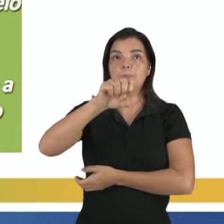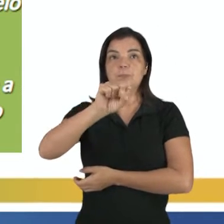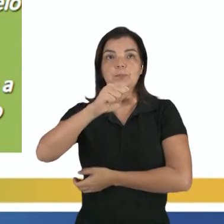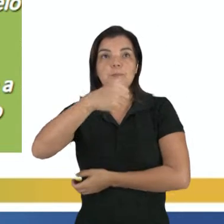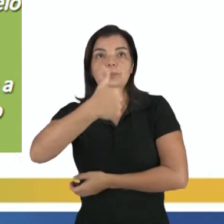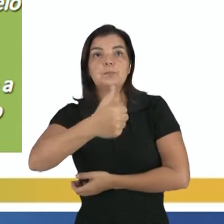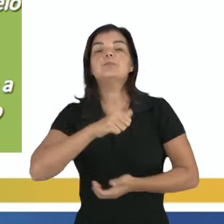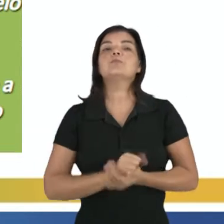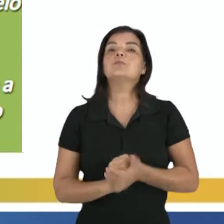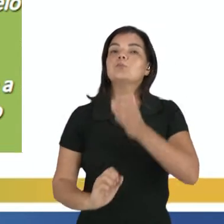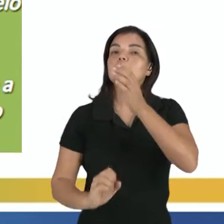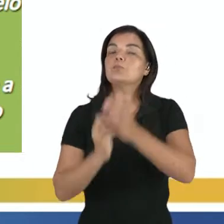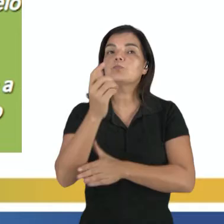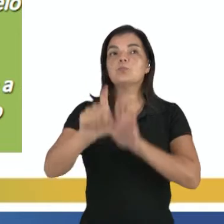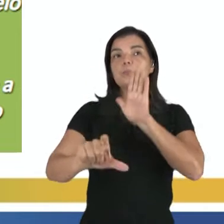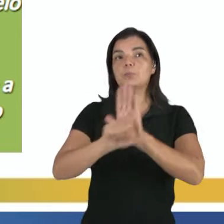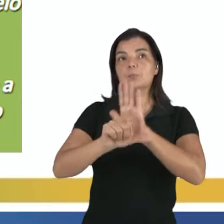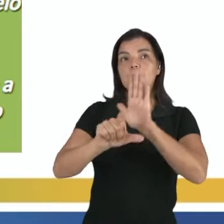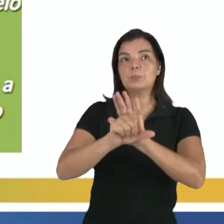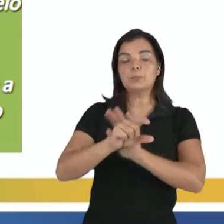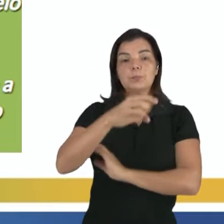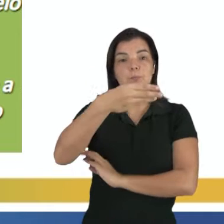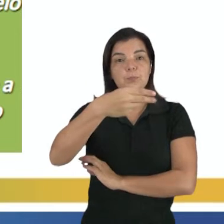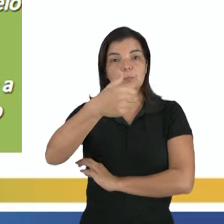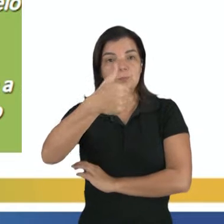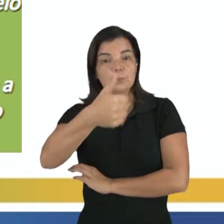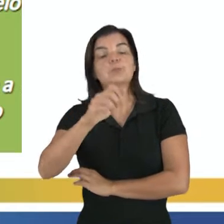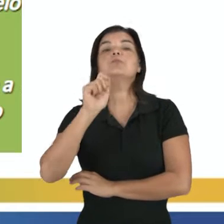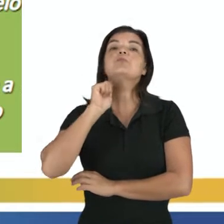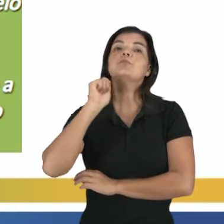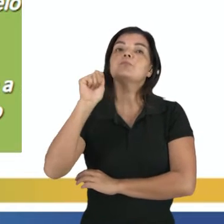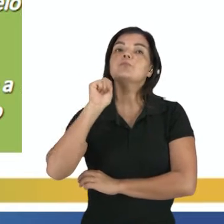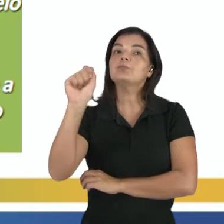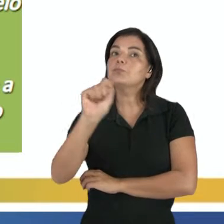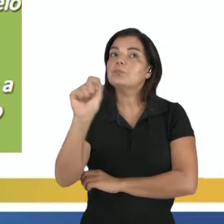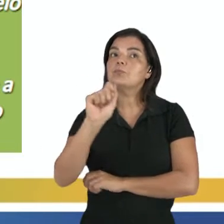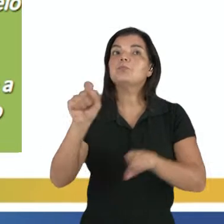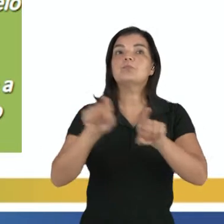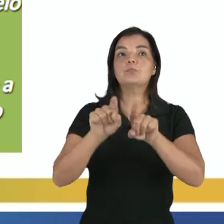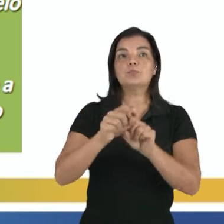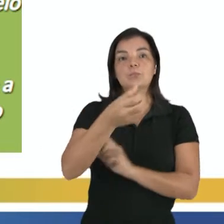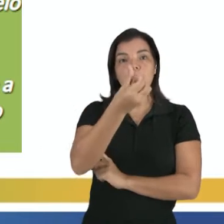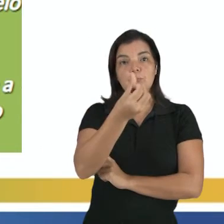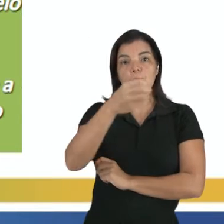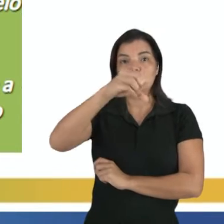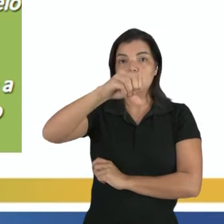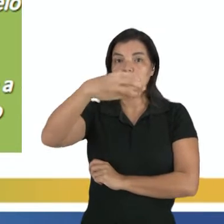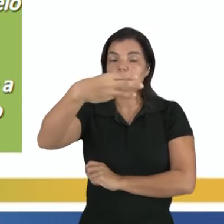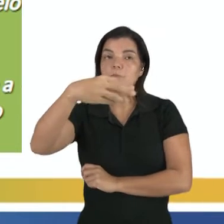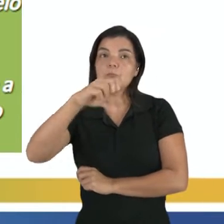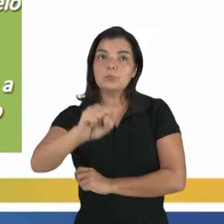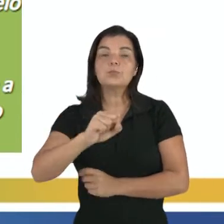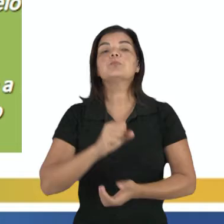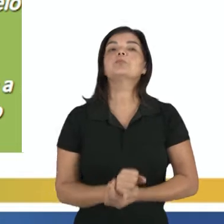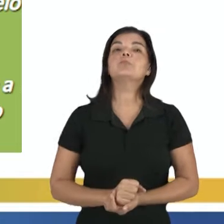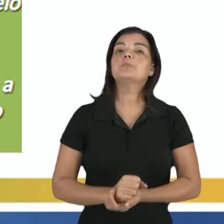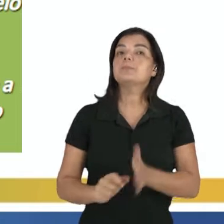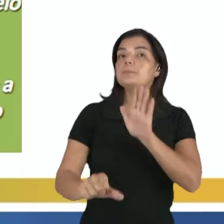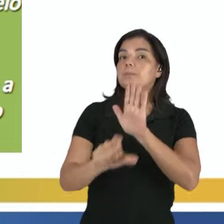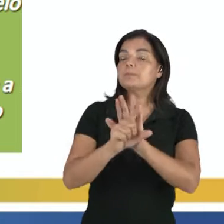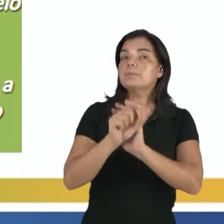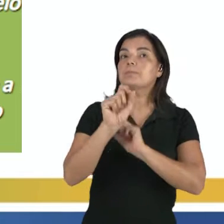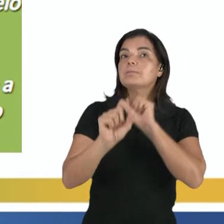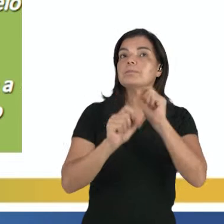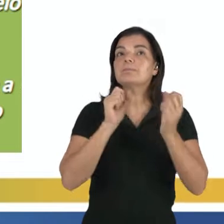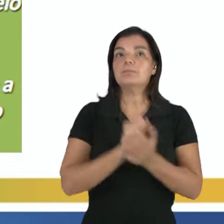1981, foi criada uma lei, né, em 31 de agosto de 1981, que é a Lei 6.938. Essa lei ela